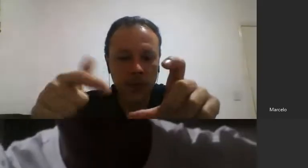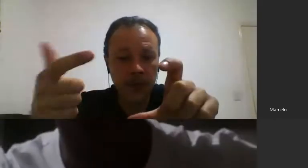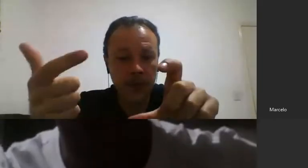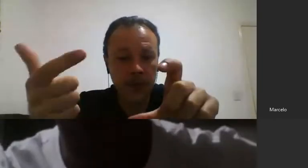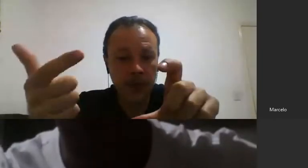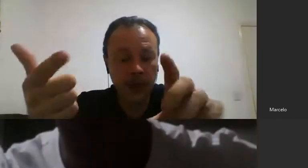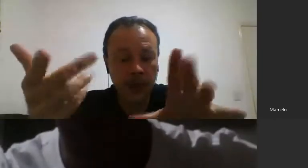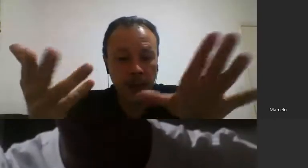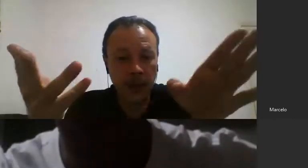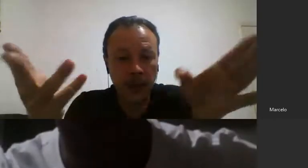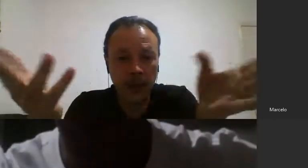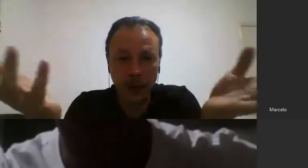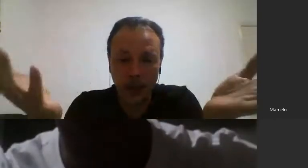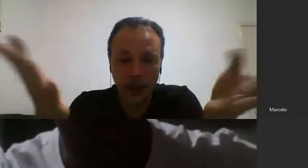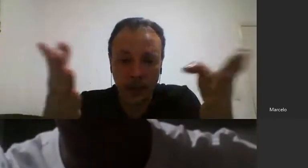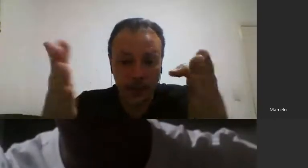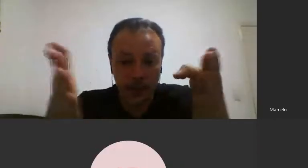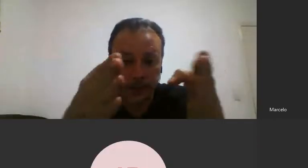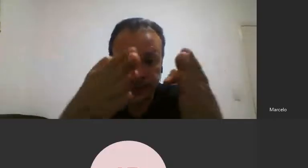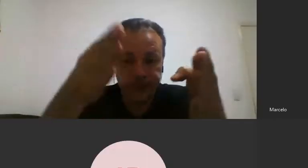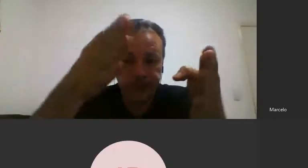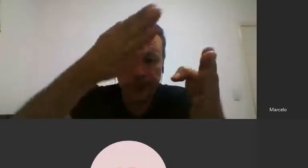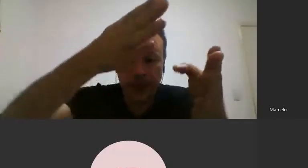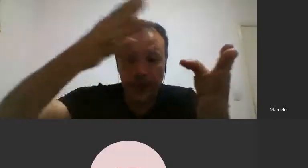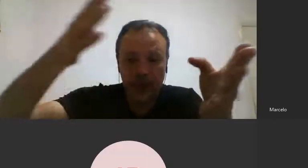Nós demos uma avançada porque